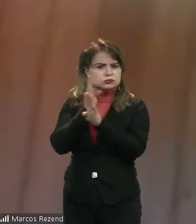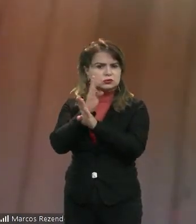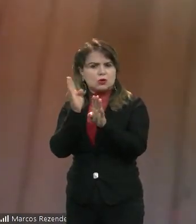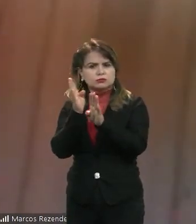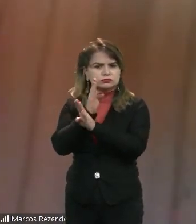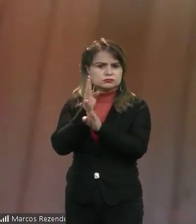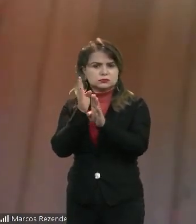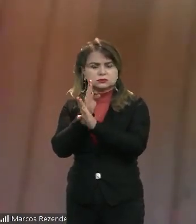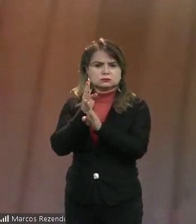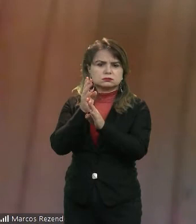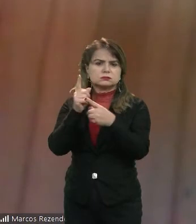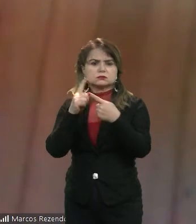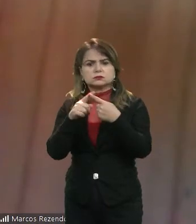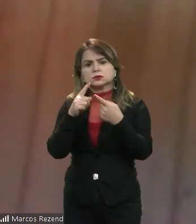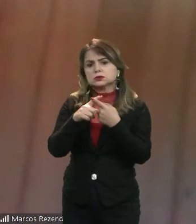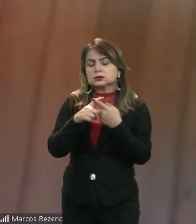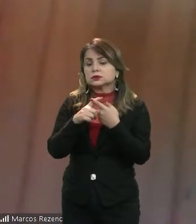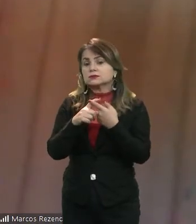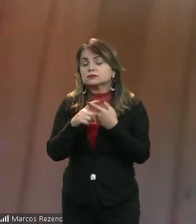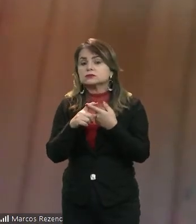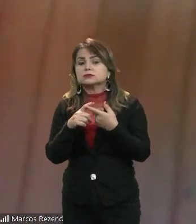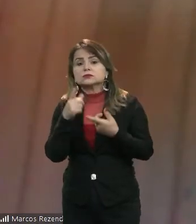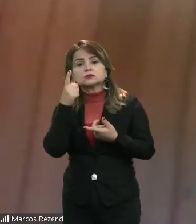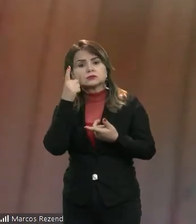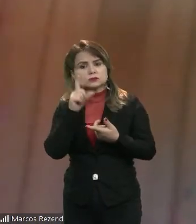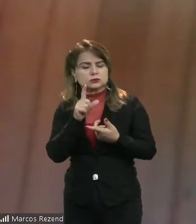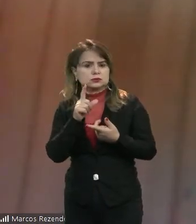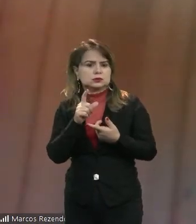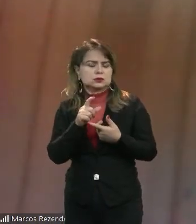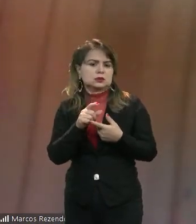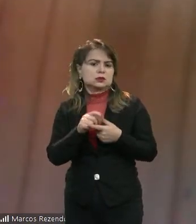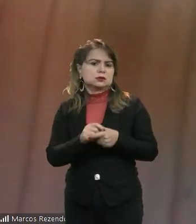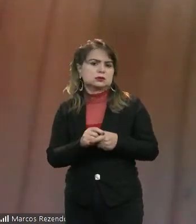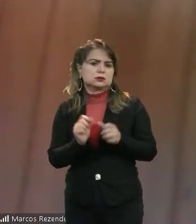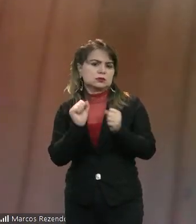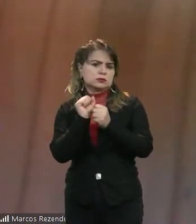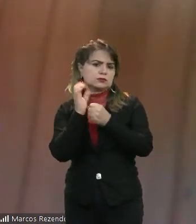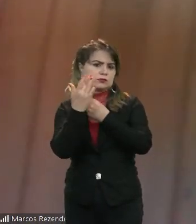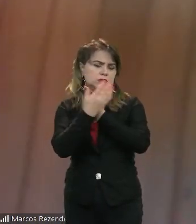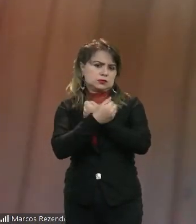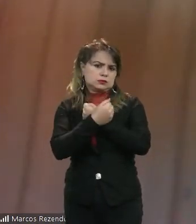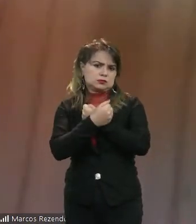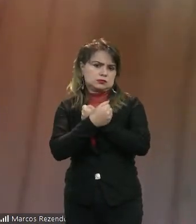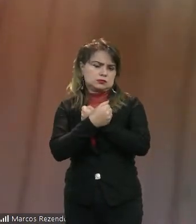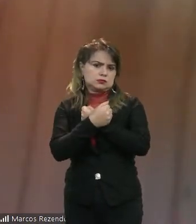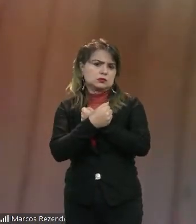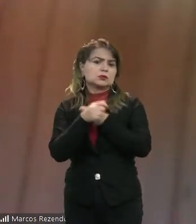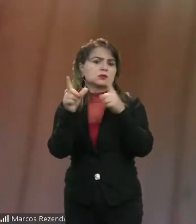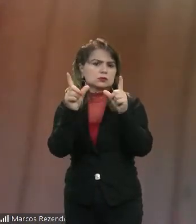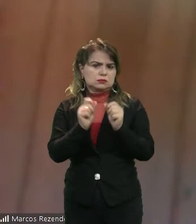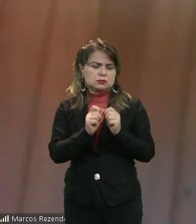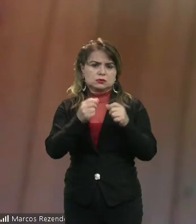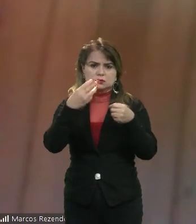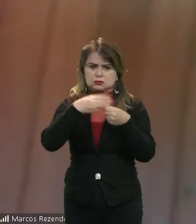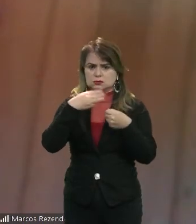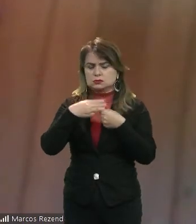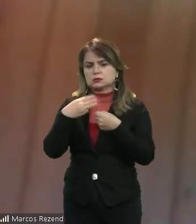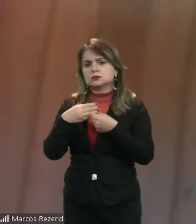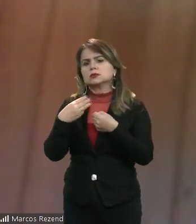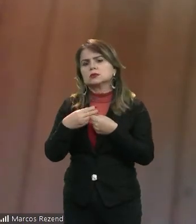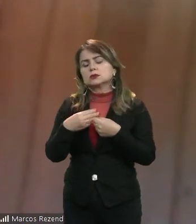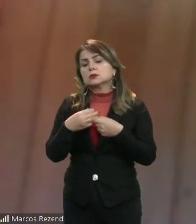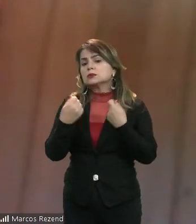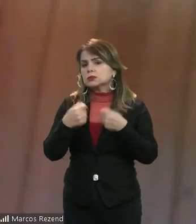de adotar medidas sanitárias para conter o avanço da propagação do vírus nos municípios e